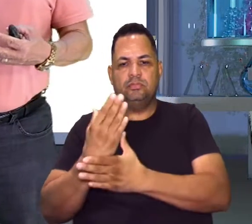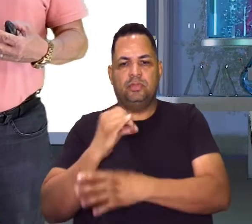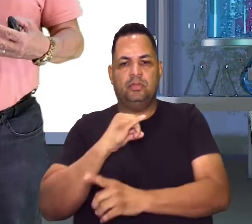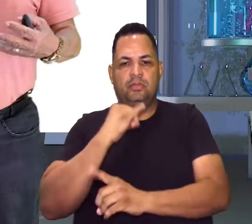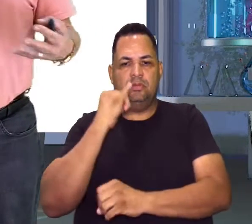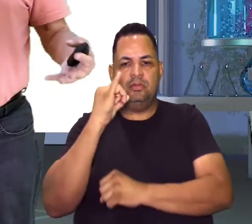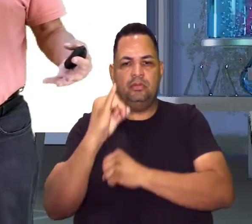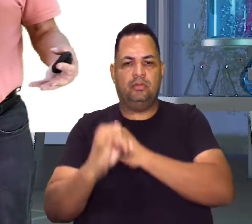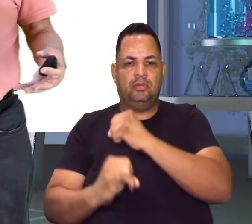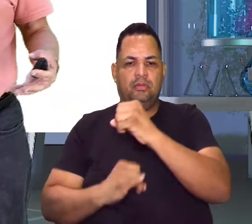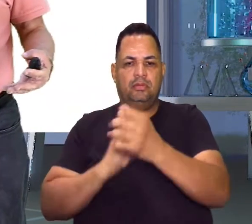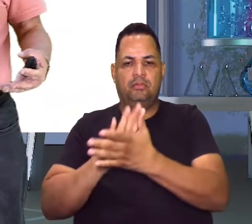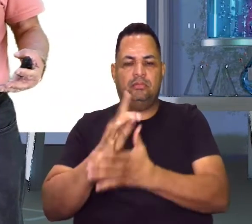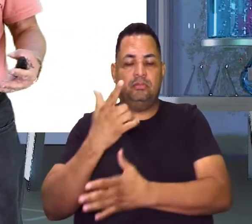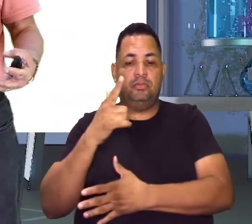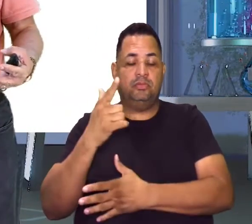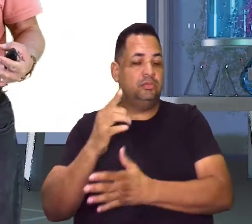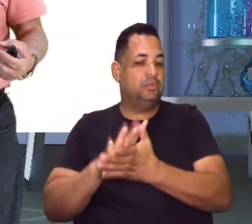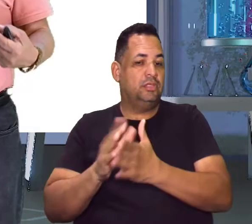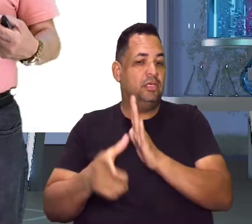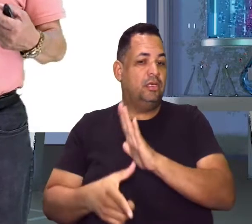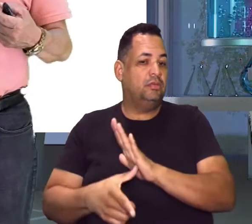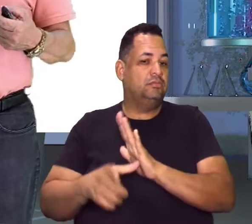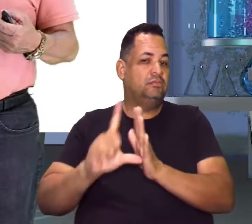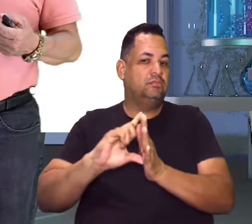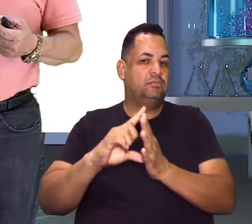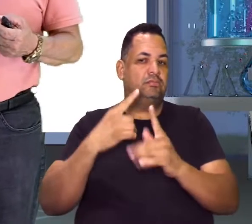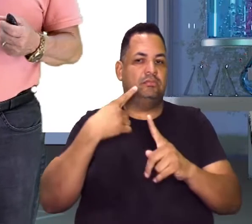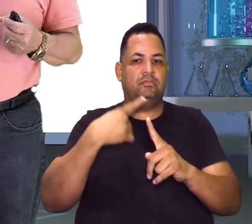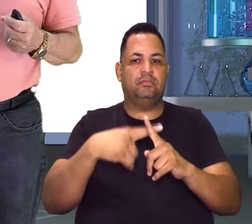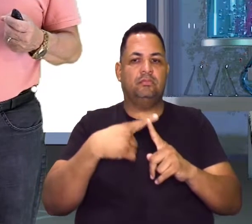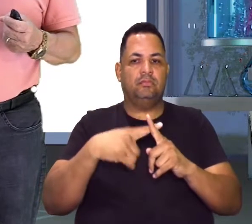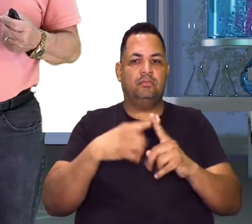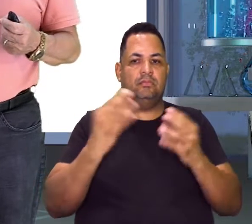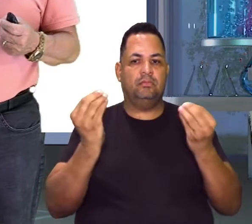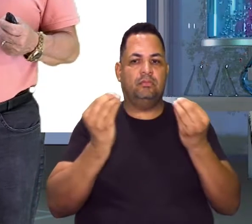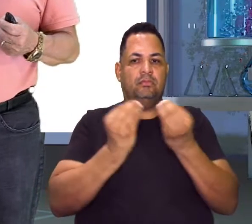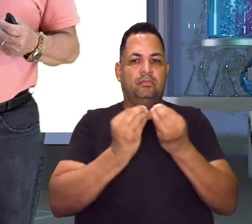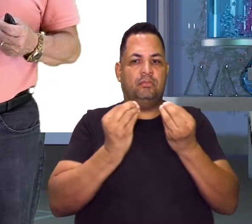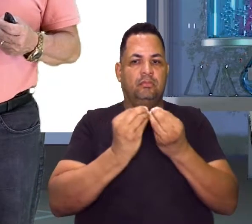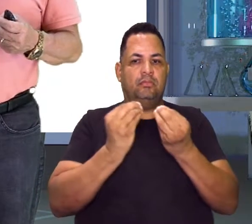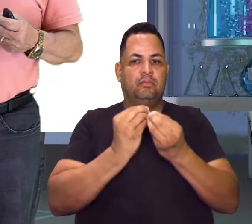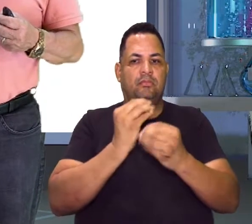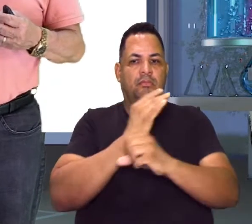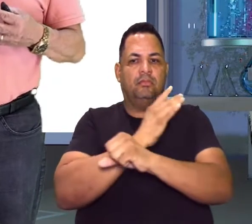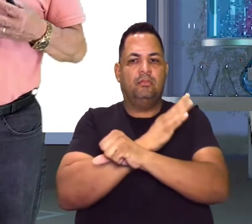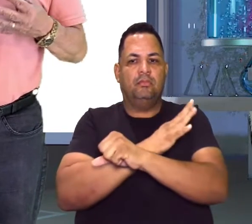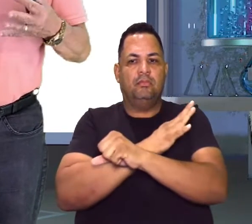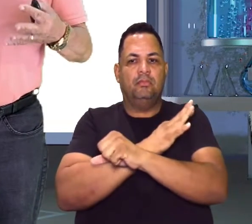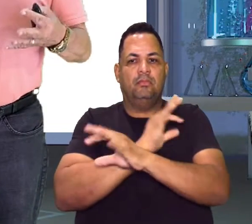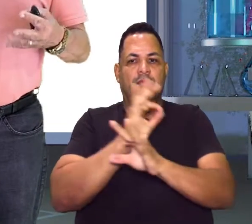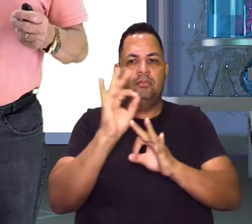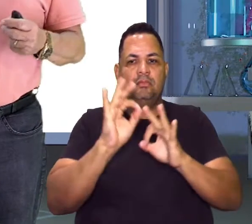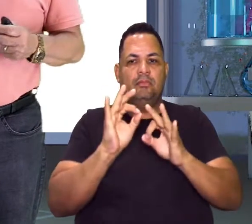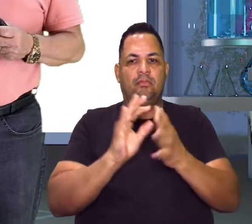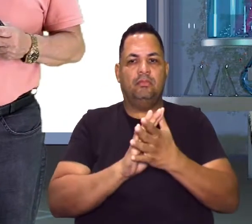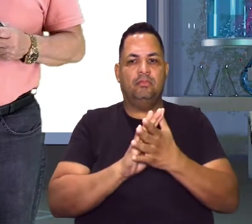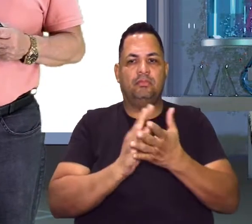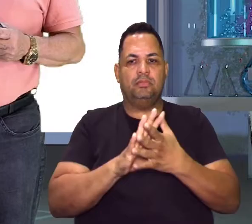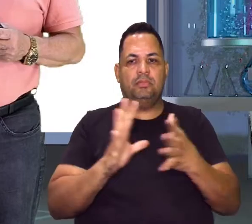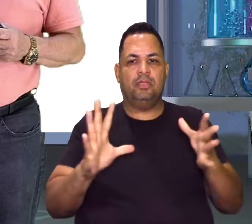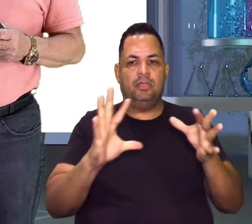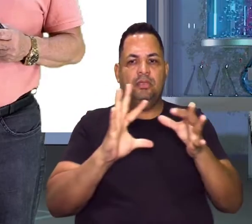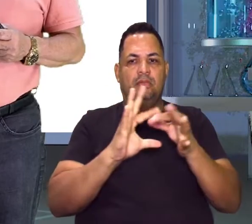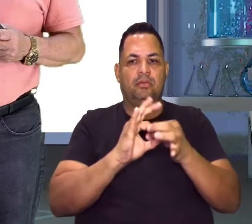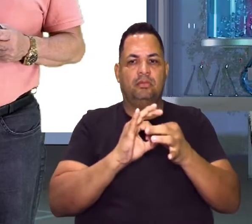que não existiam anteriormente. Por quê? Porque a molécula dos ácidos, eles estão